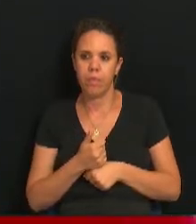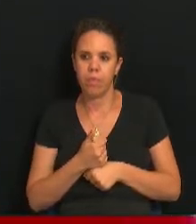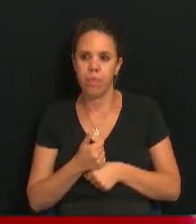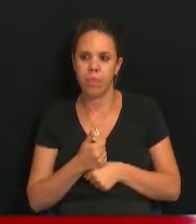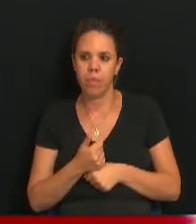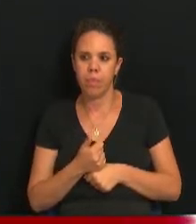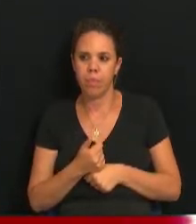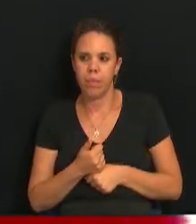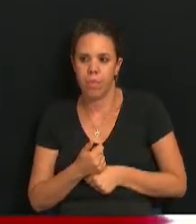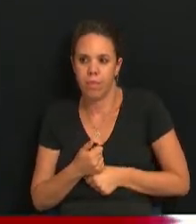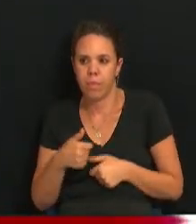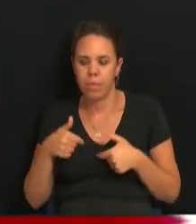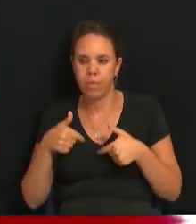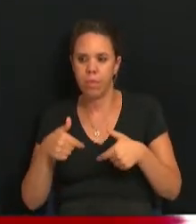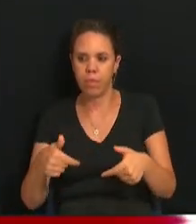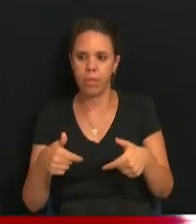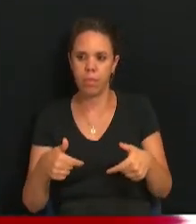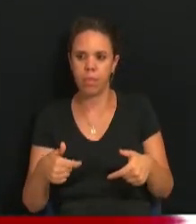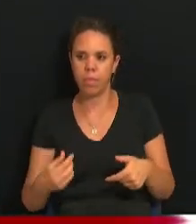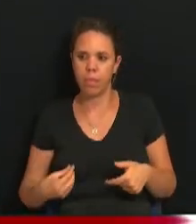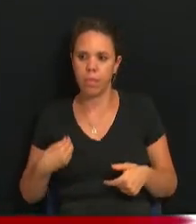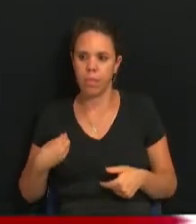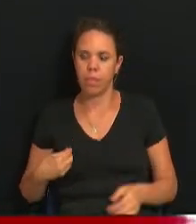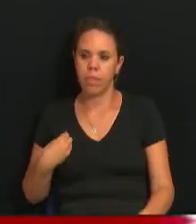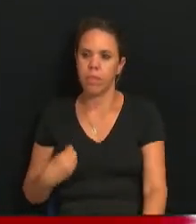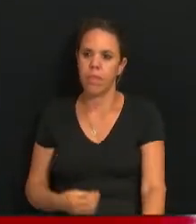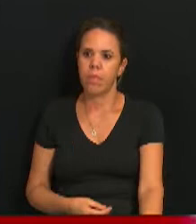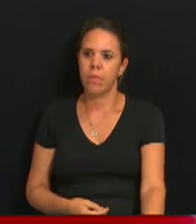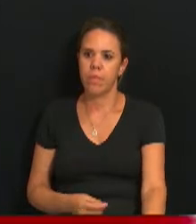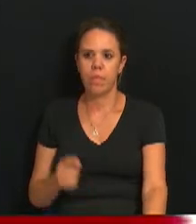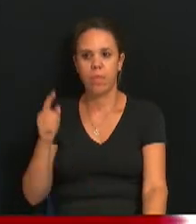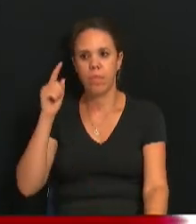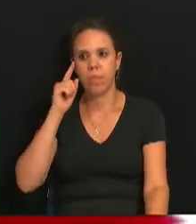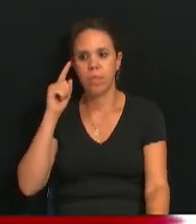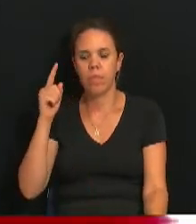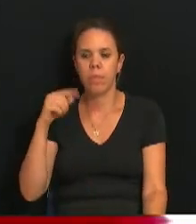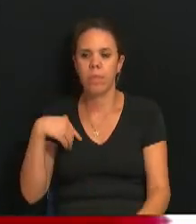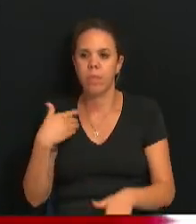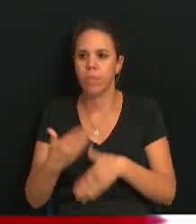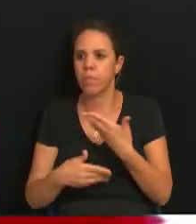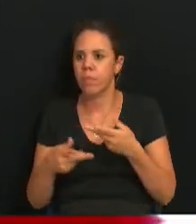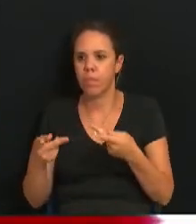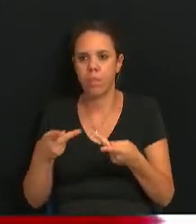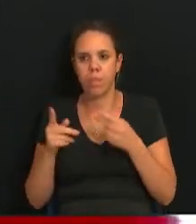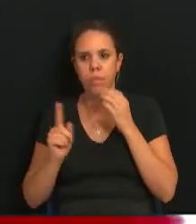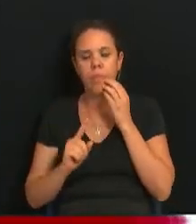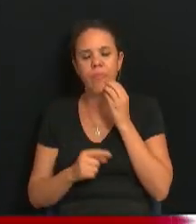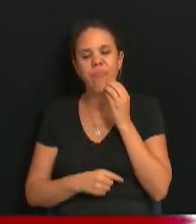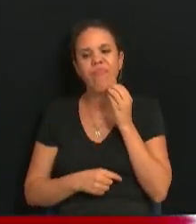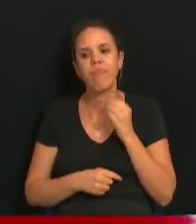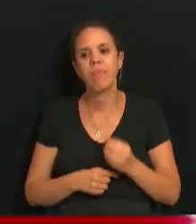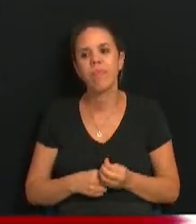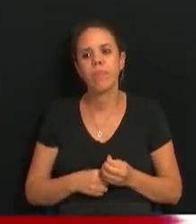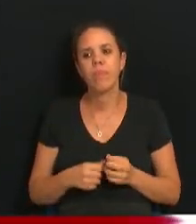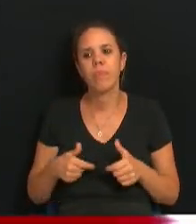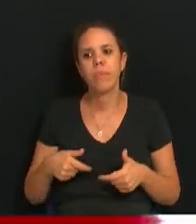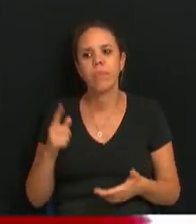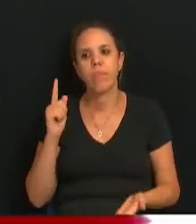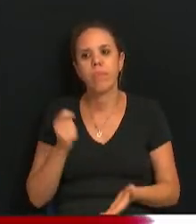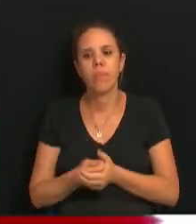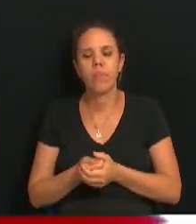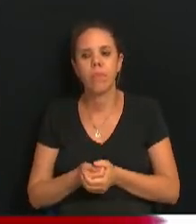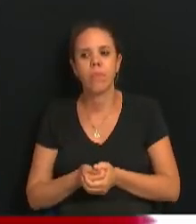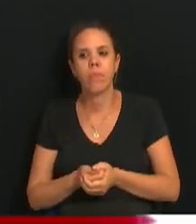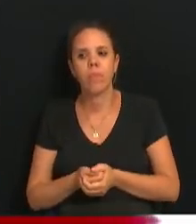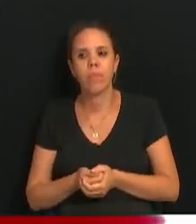que atua diretamente, vive esse dia a dia, que não é convidado para tomada de decisões da